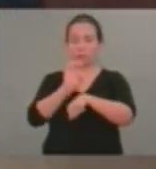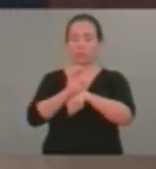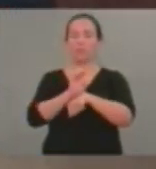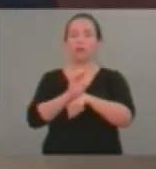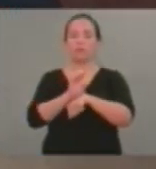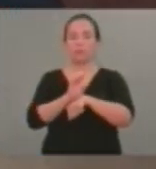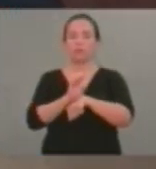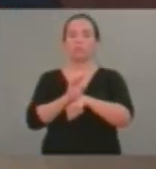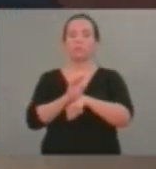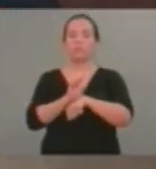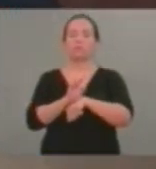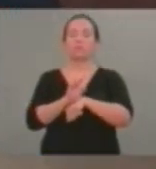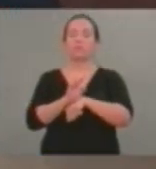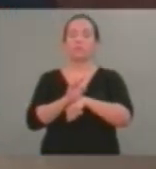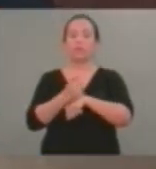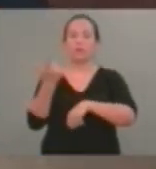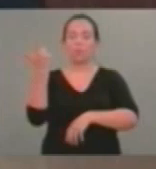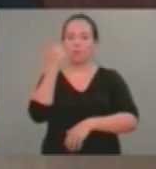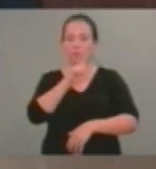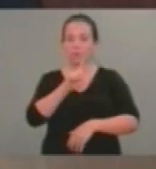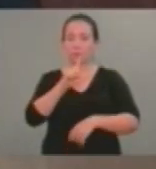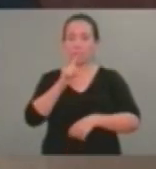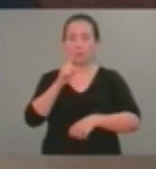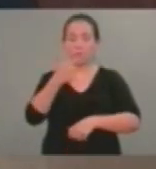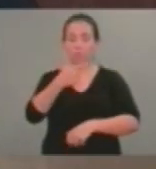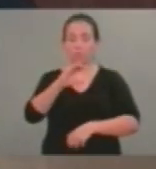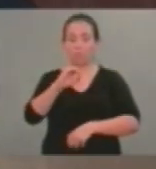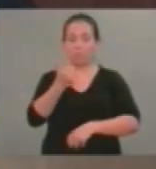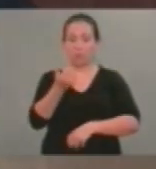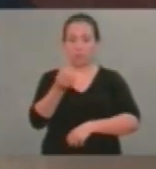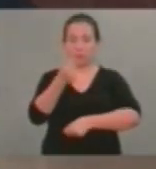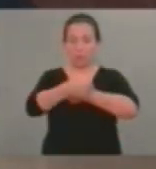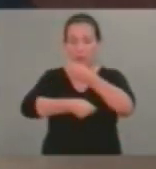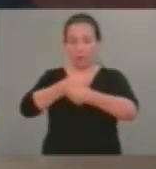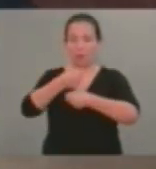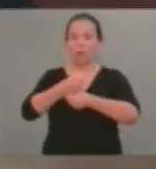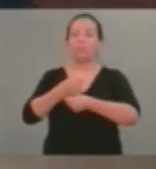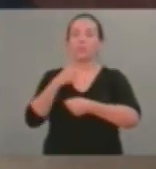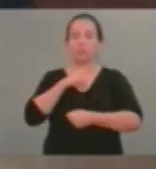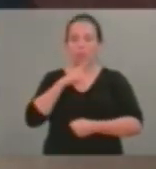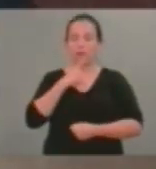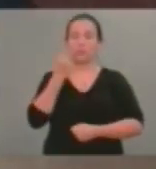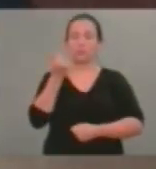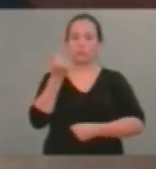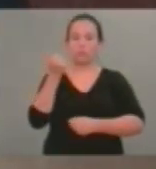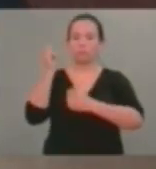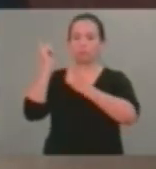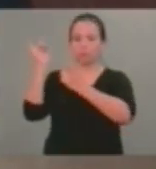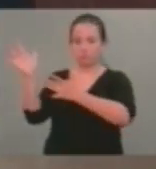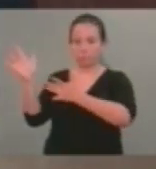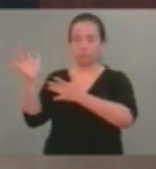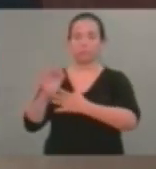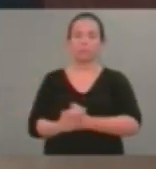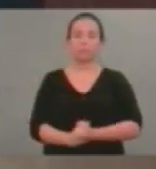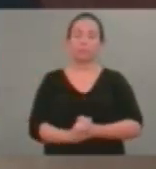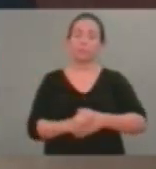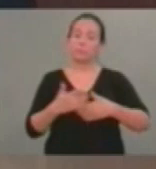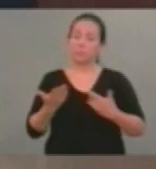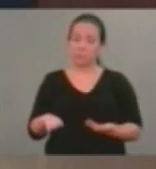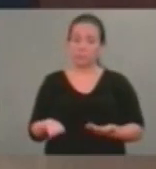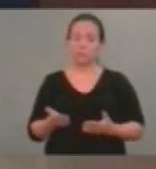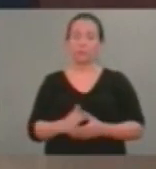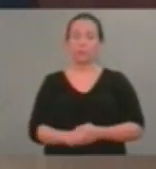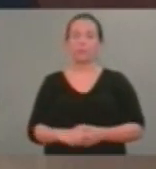caixa folgada de aproximadamente 1,4 bilhão de reais e que, sobretudo, deputada Silvana, o relatório do